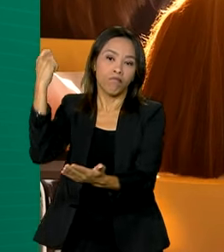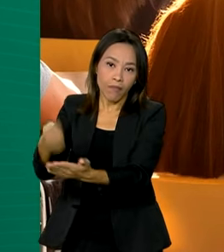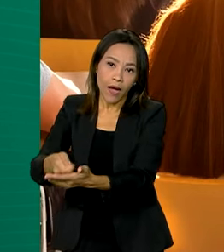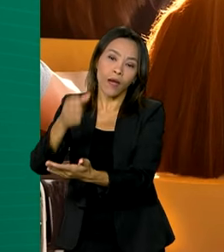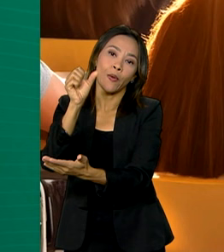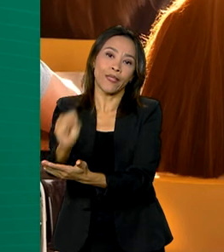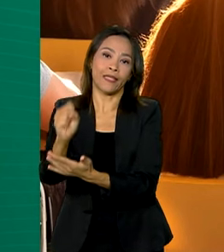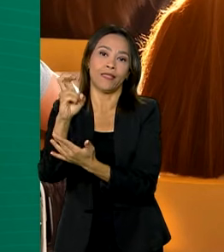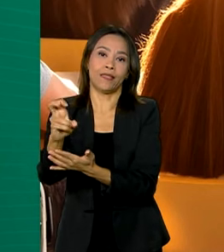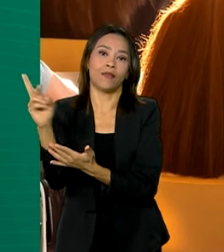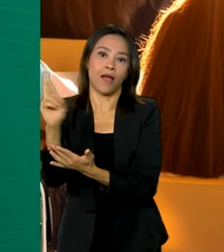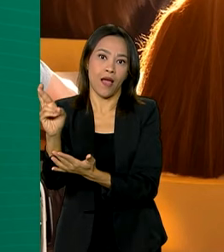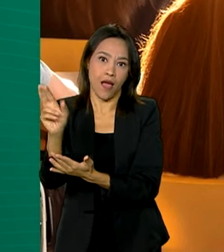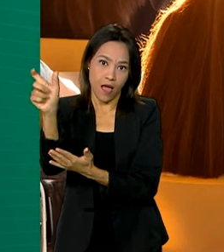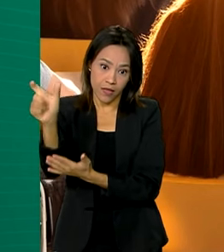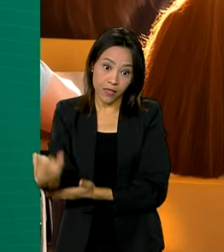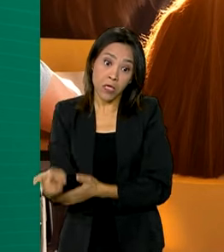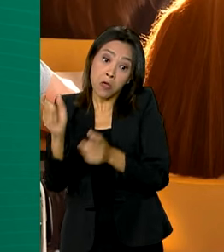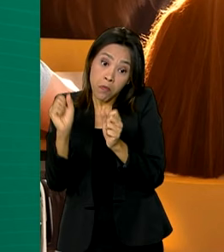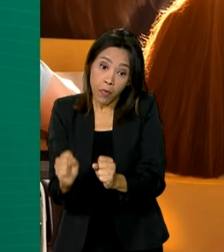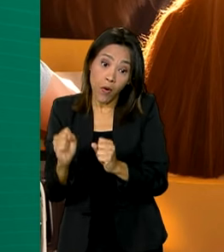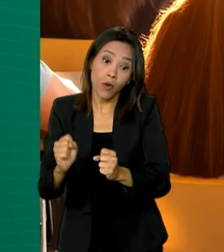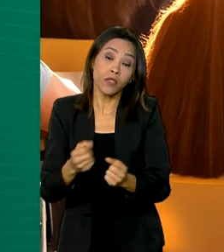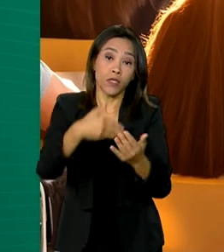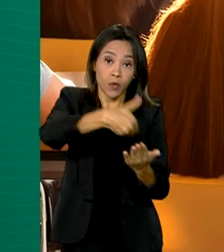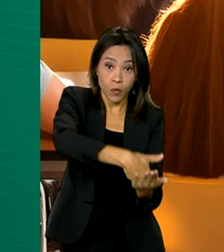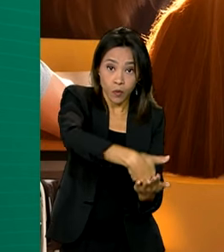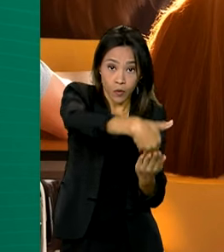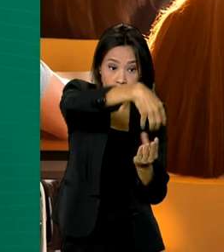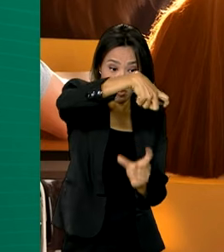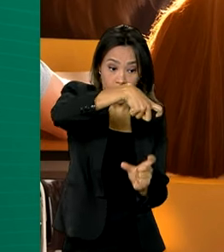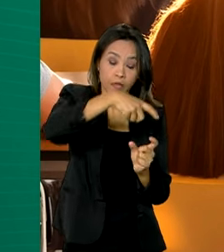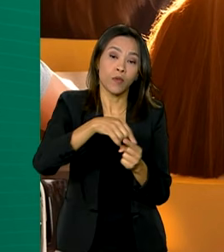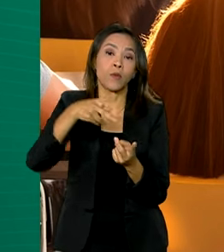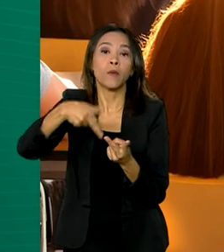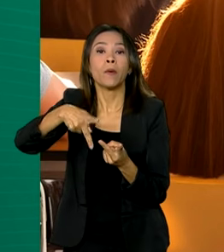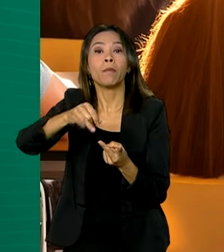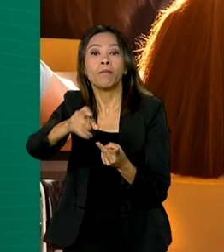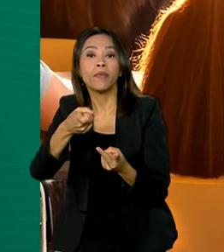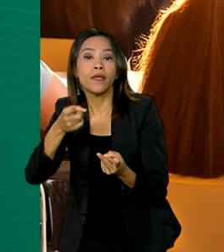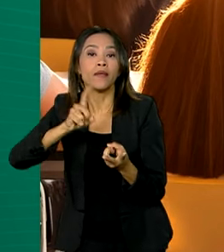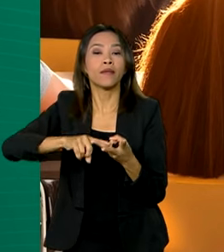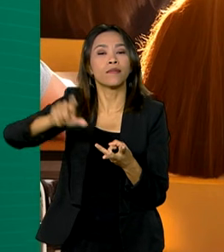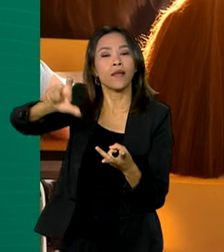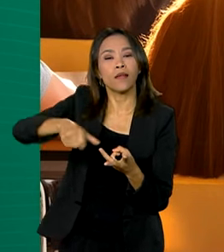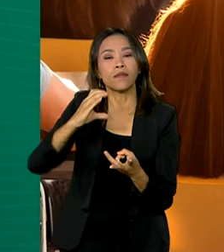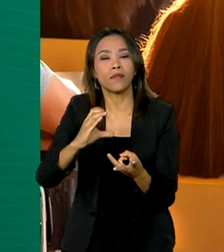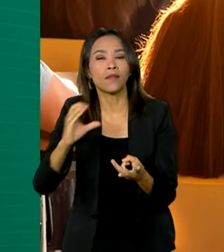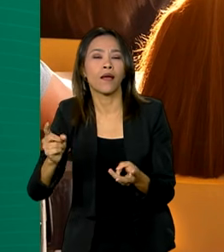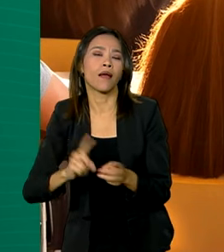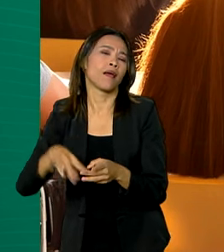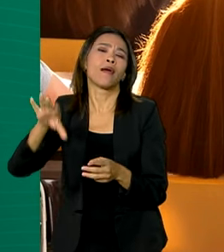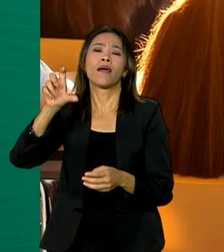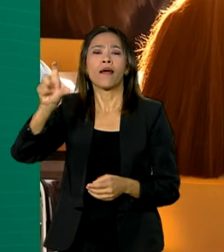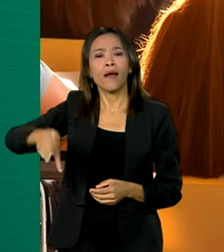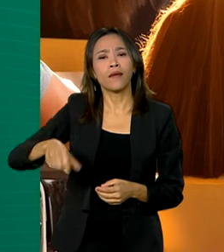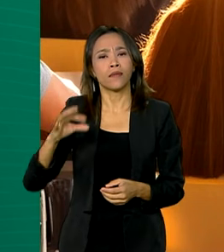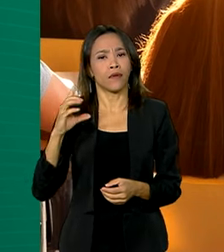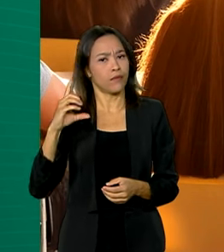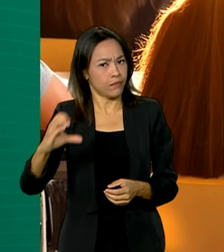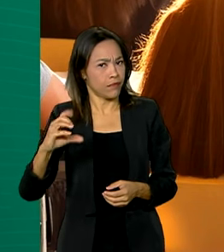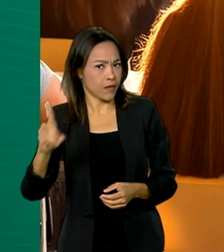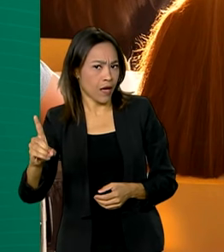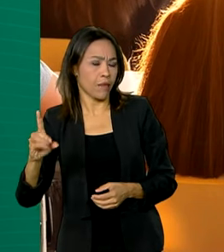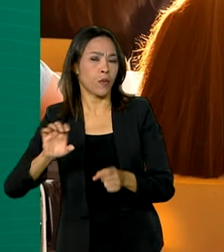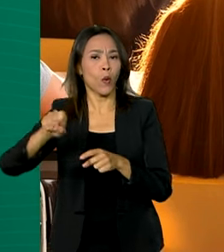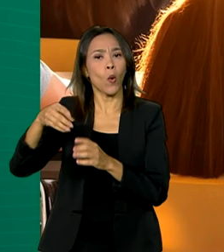85 e pode ser paga por boleto pix cartão de crédito débito em conta corrente